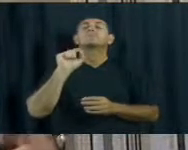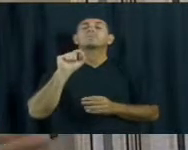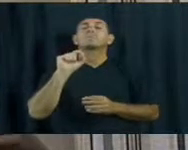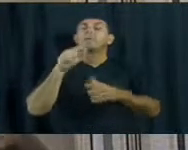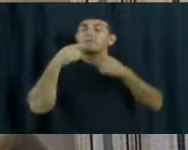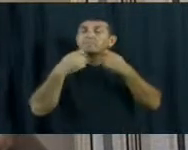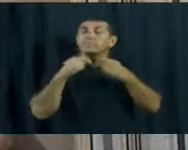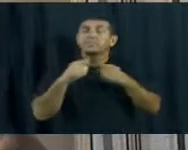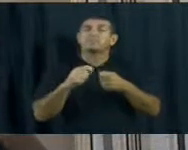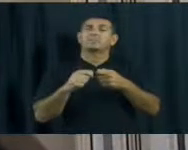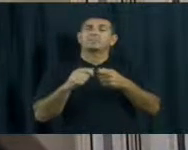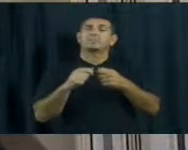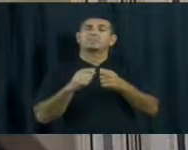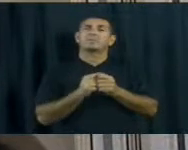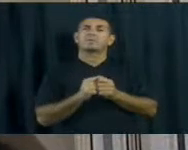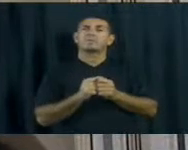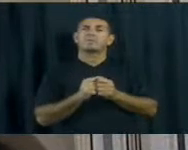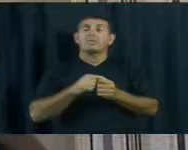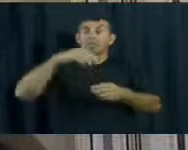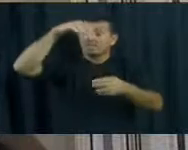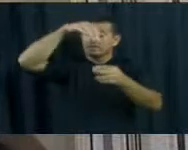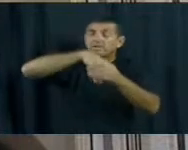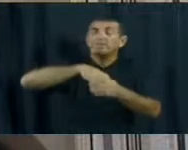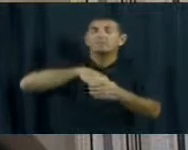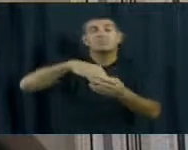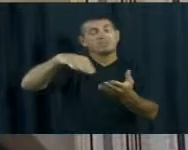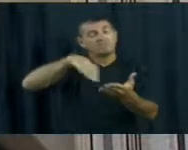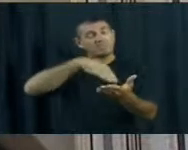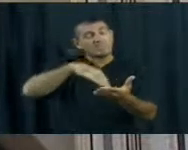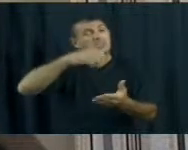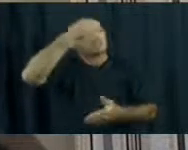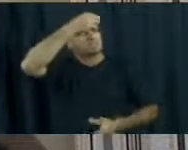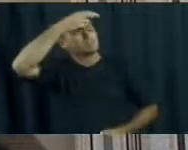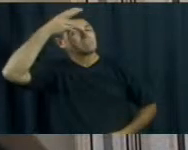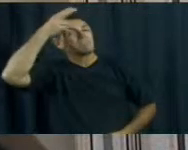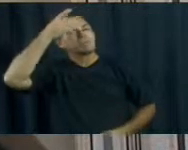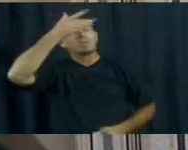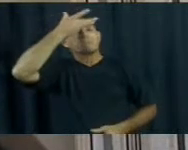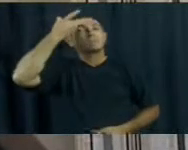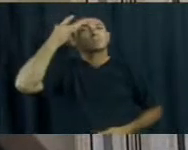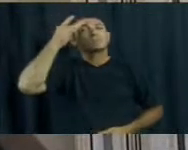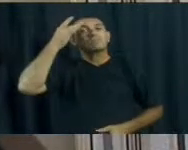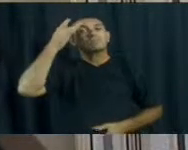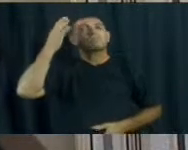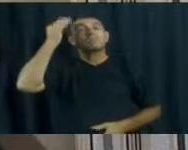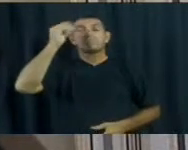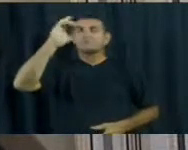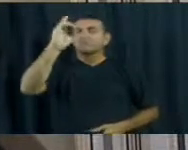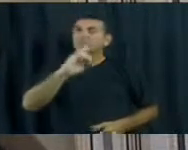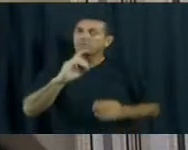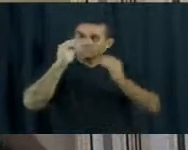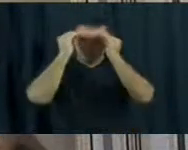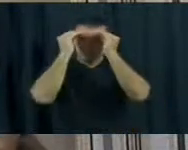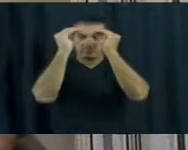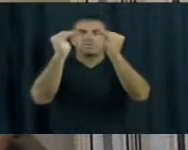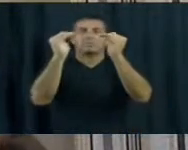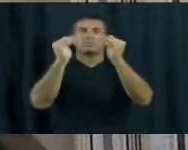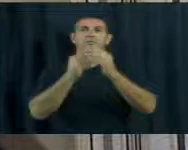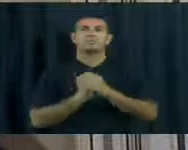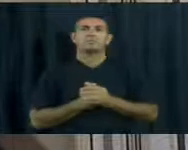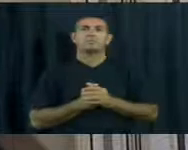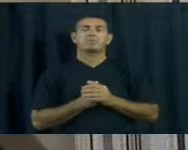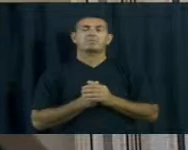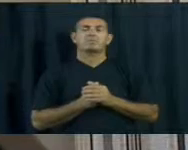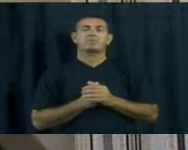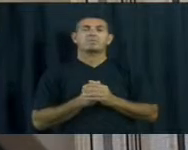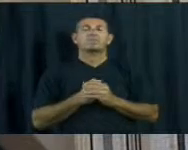ter uma representatividade dentro do poder público para que essas pessoas pudessem ter os seus direitos respeitados. Perfeito. E nós até fomos